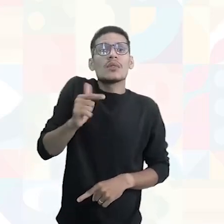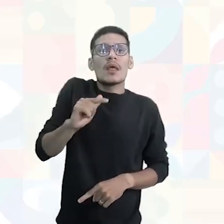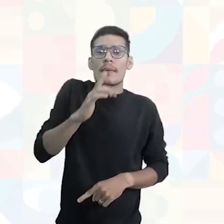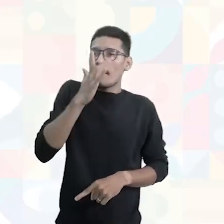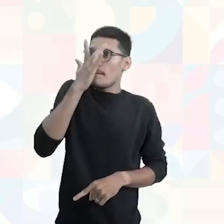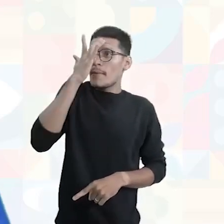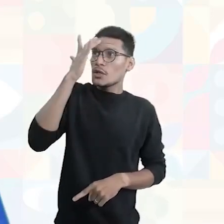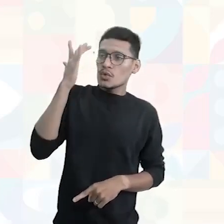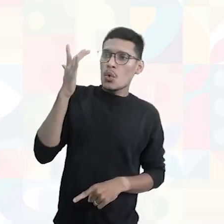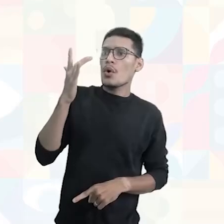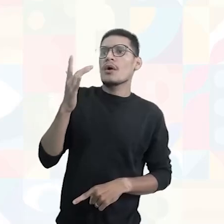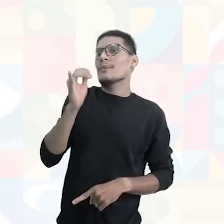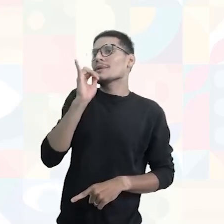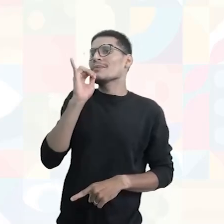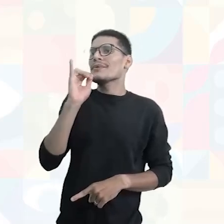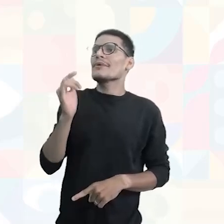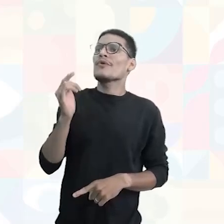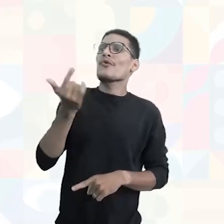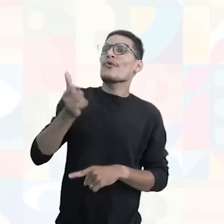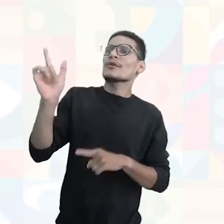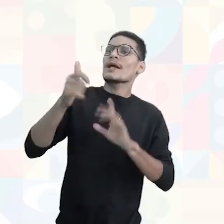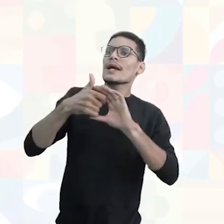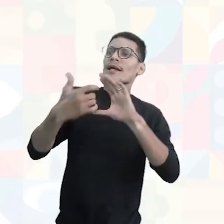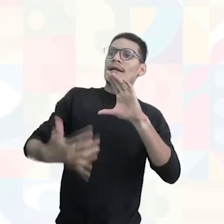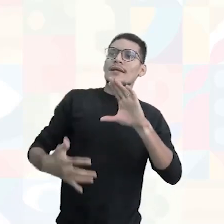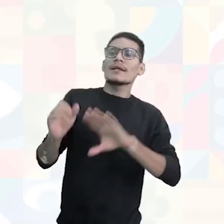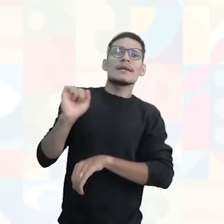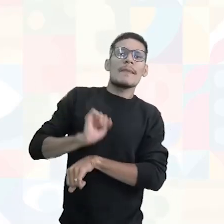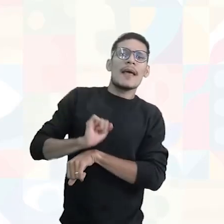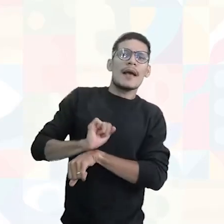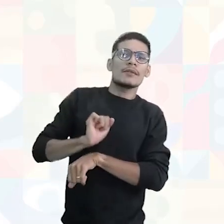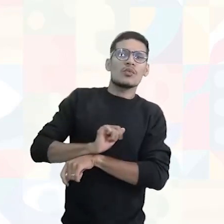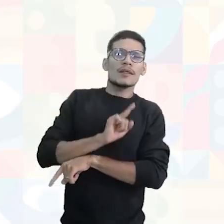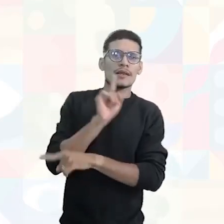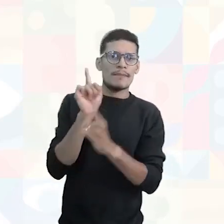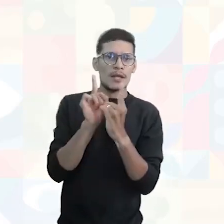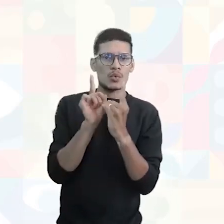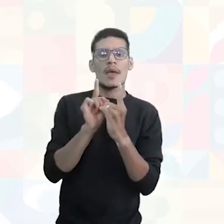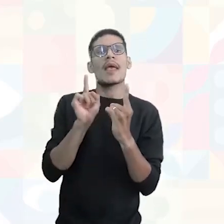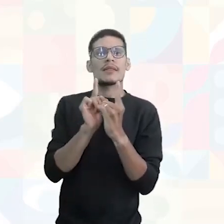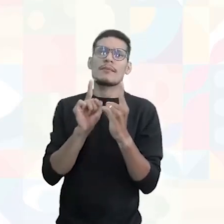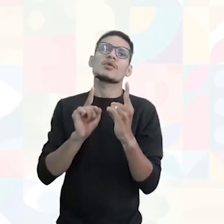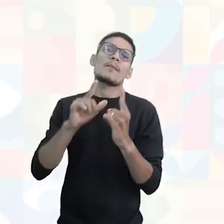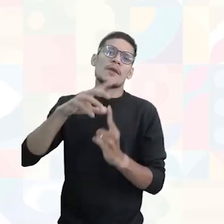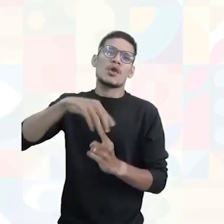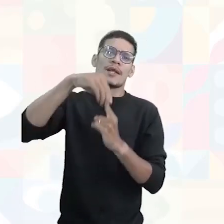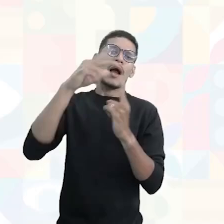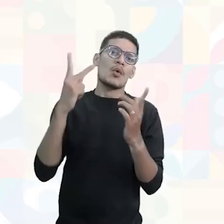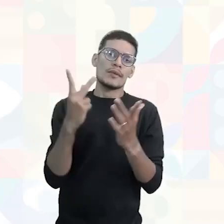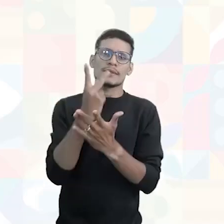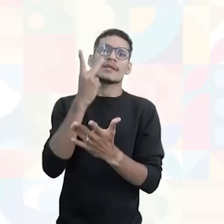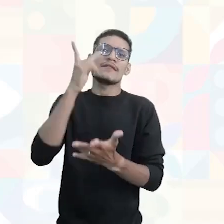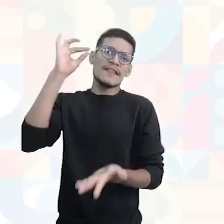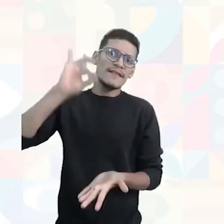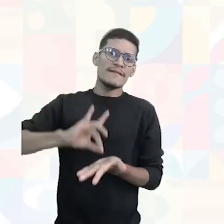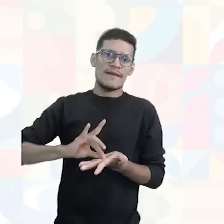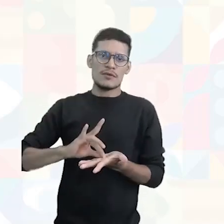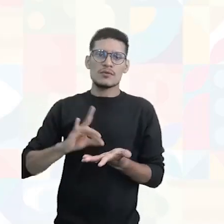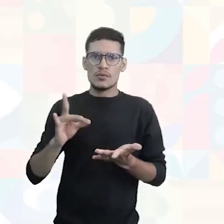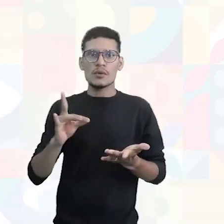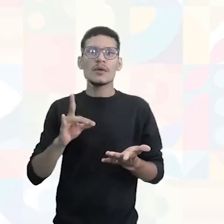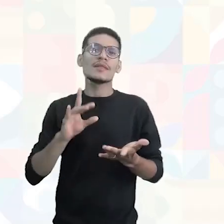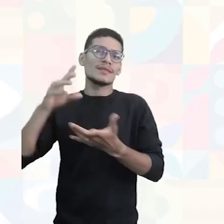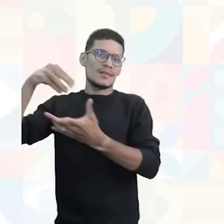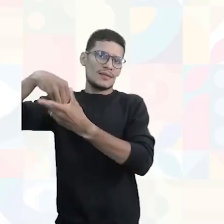ali com outras características aguardando o atendimento prioritário seria realizado realmente ao doador